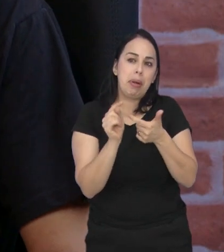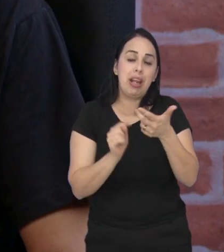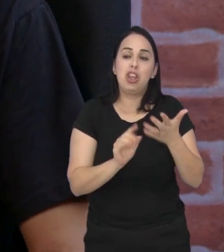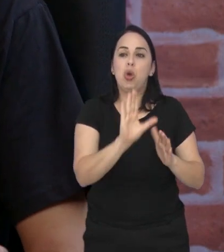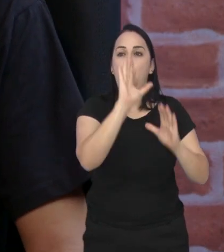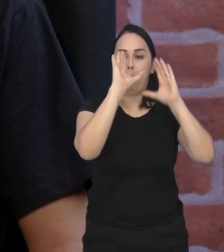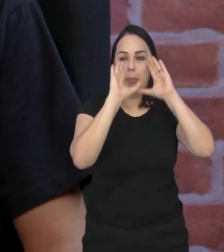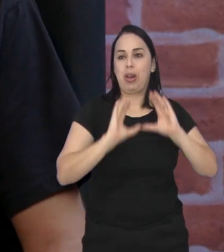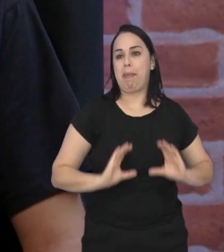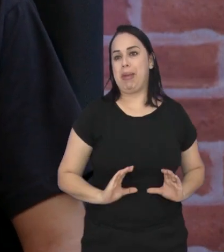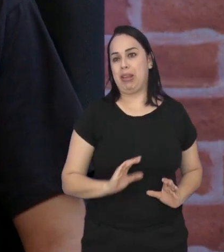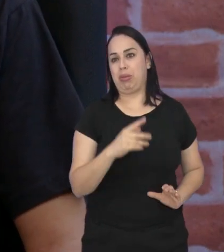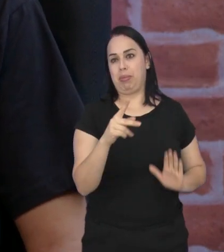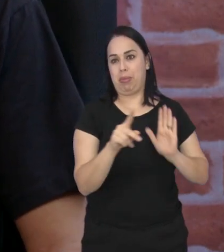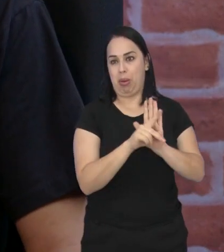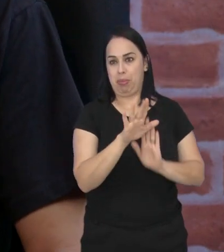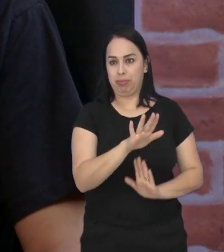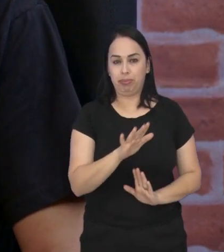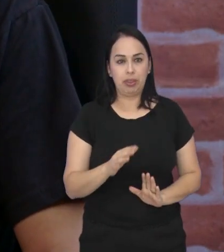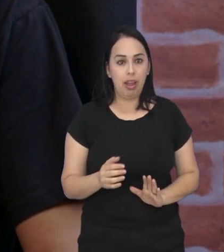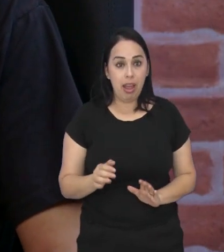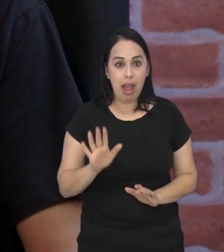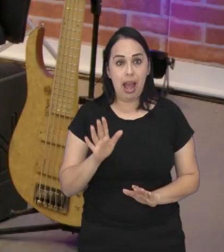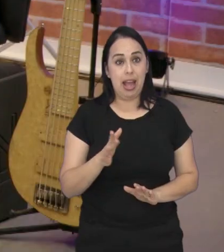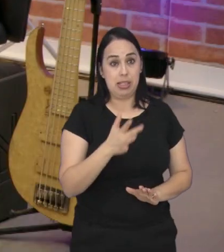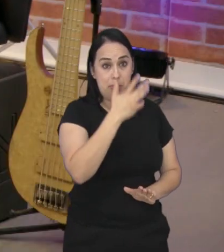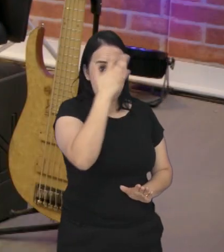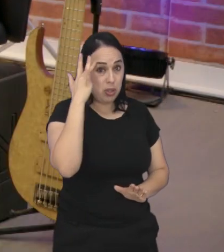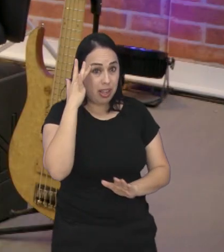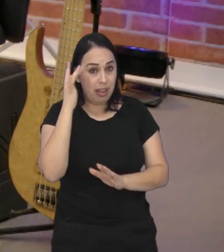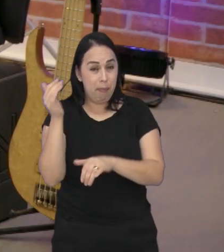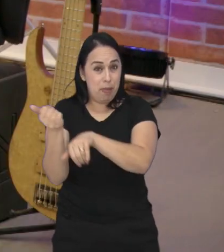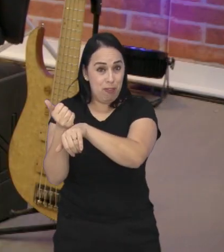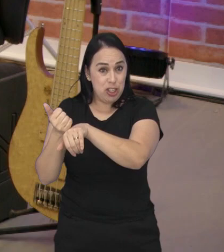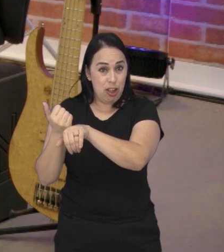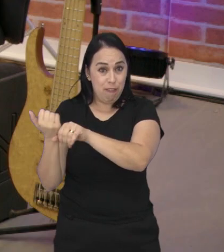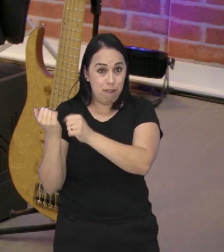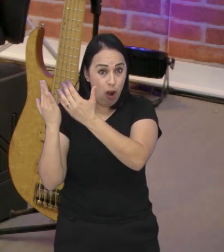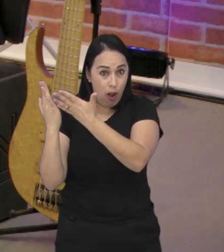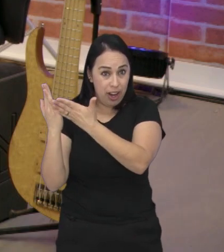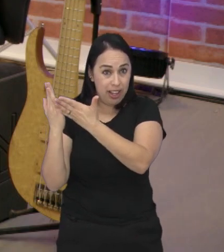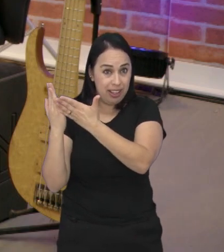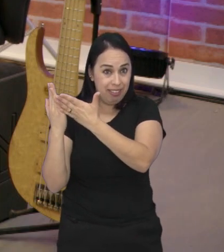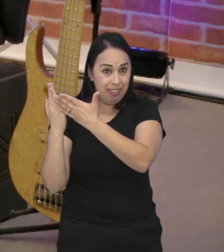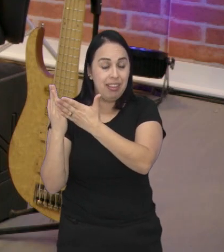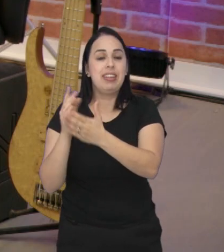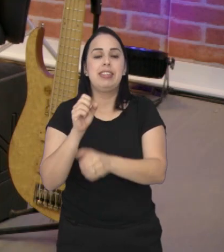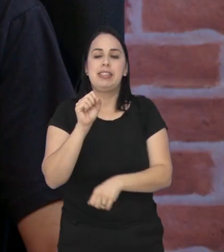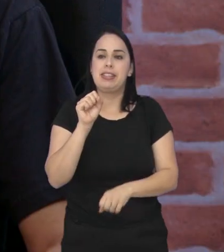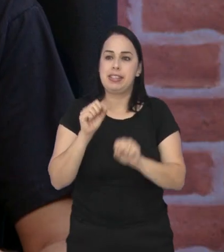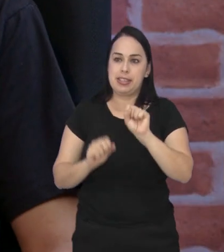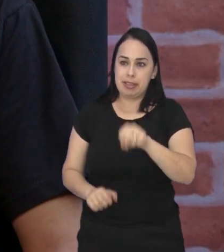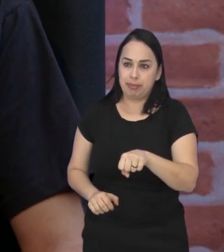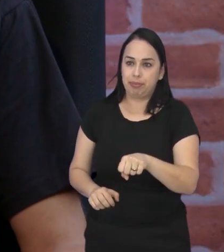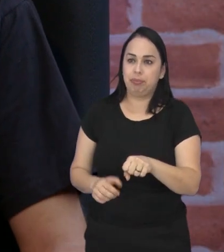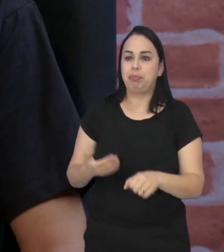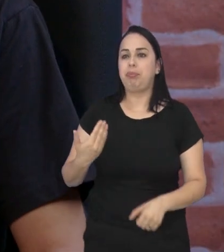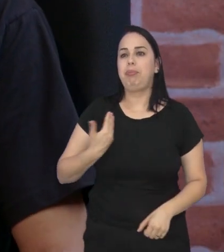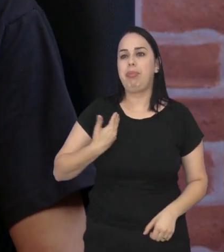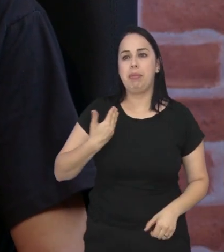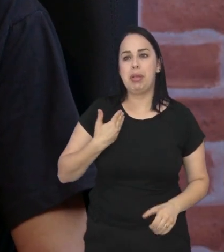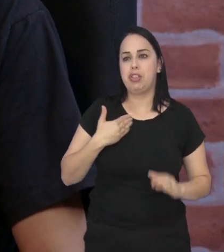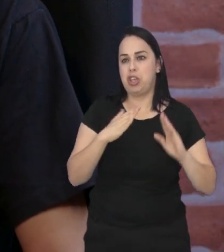algumas questões comportamentais. Né? A questão, isso fora da igreja? Fora da igreja, no projeto, ali no secular mesmo, por exemplo. Hoje eu tenho